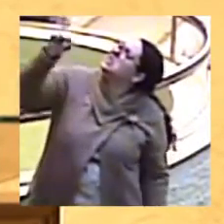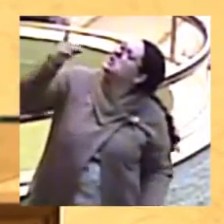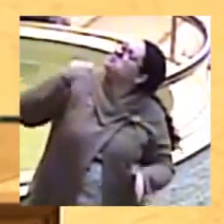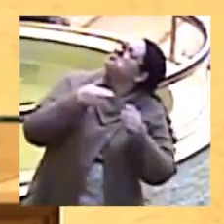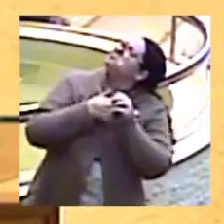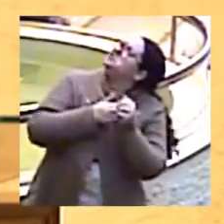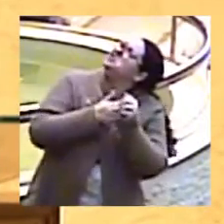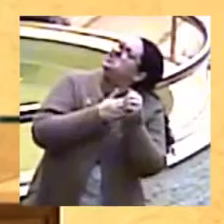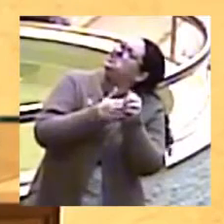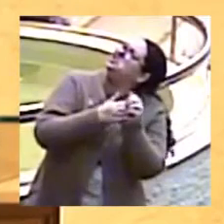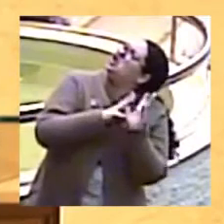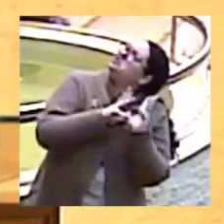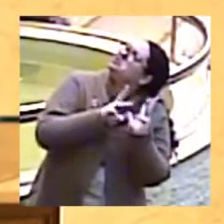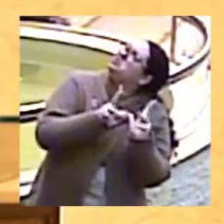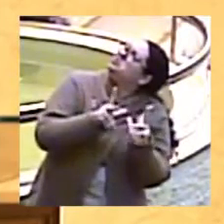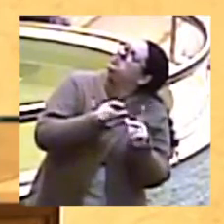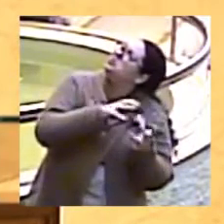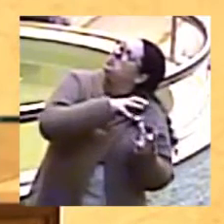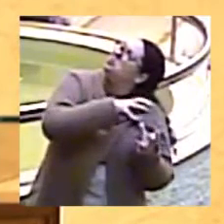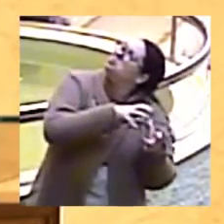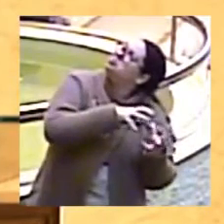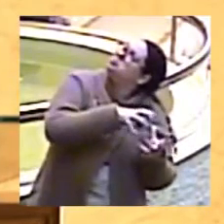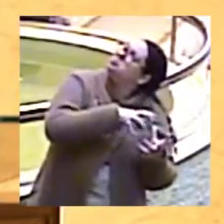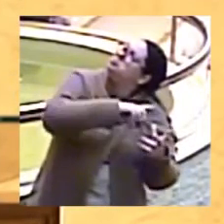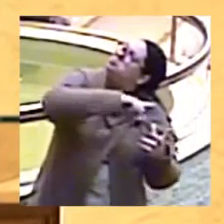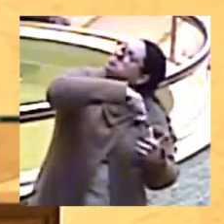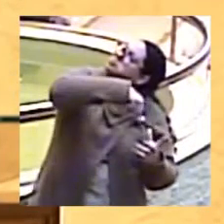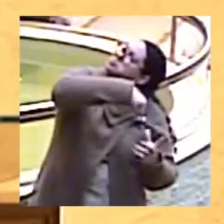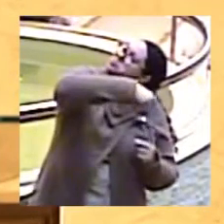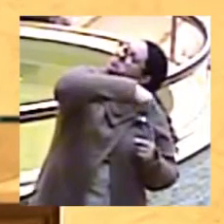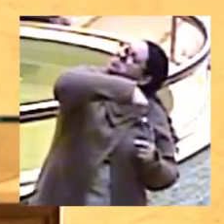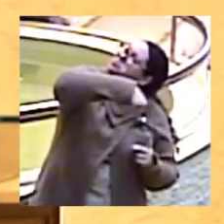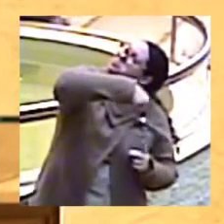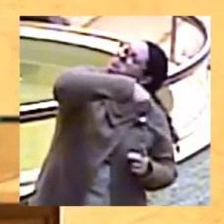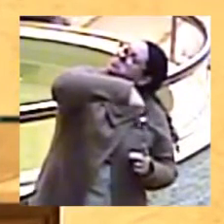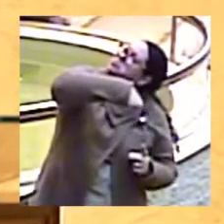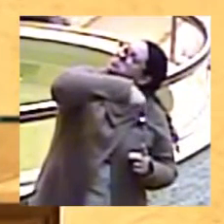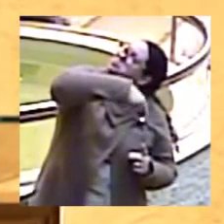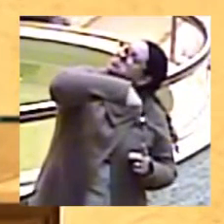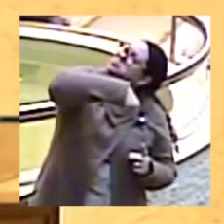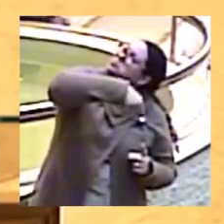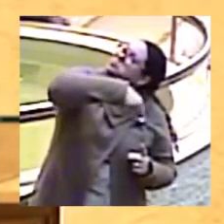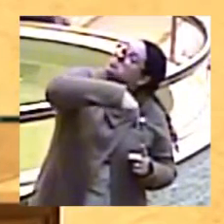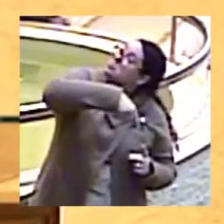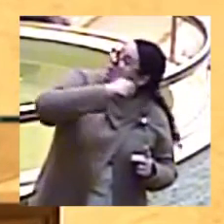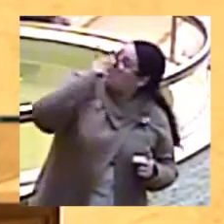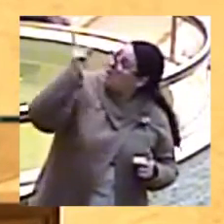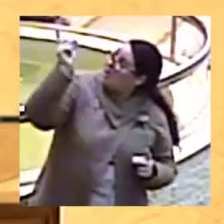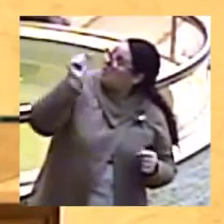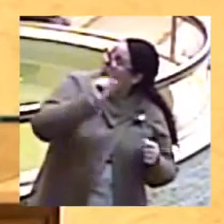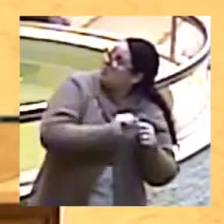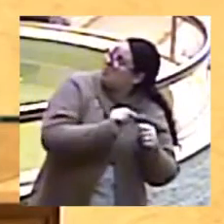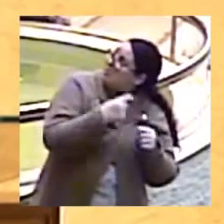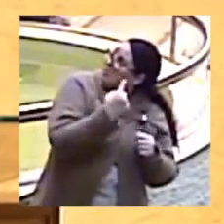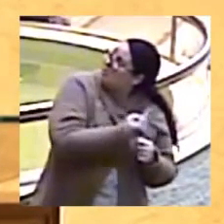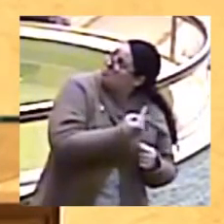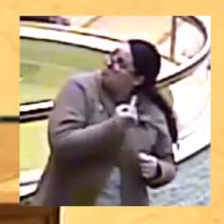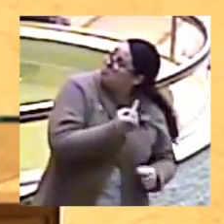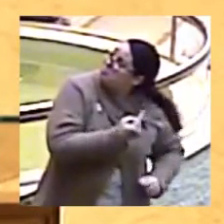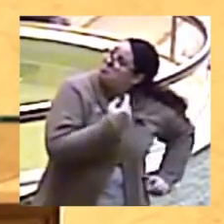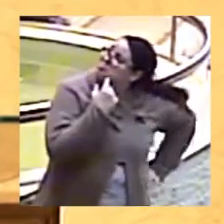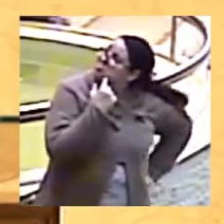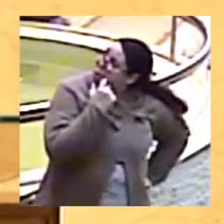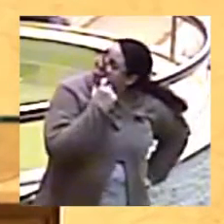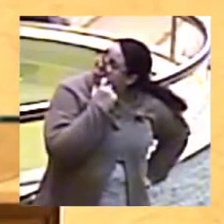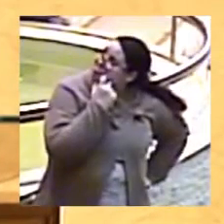universo, a nossa terra, a nossa sociedade, para o bem, do seu povo, nesta terra, o bem, do seu